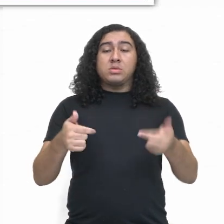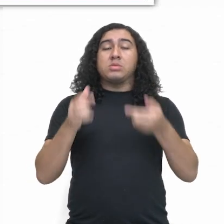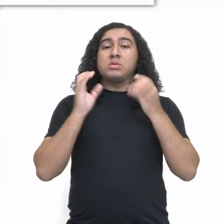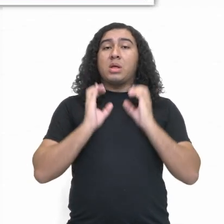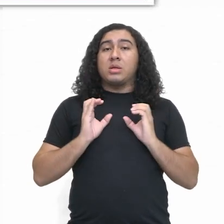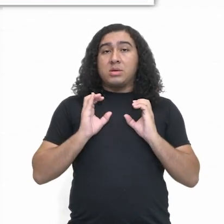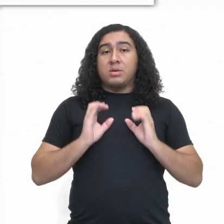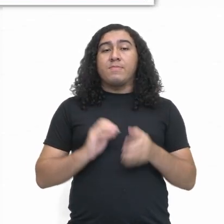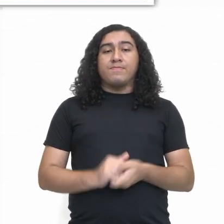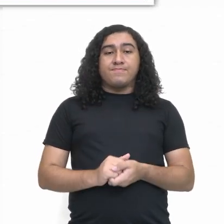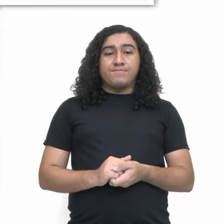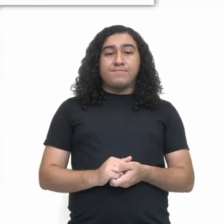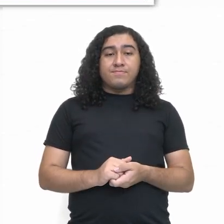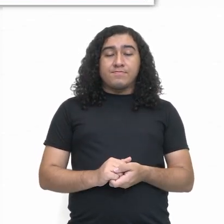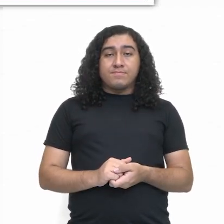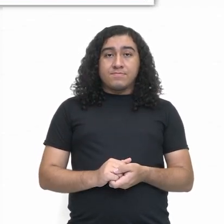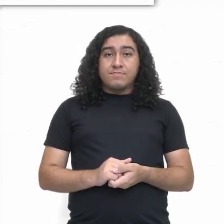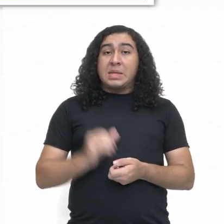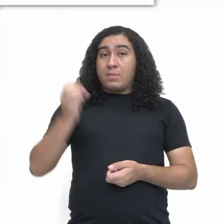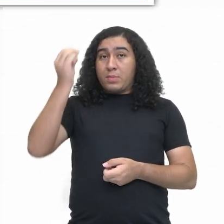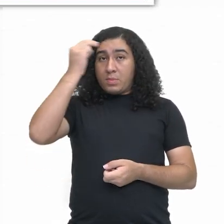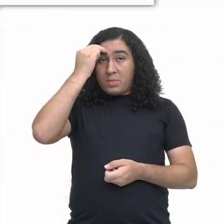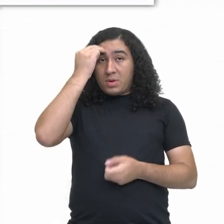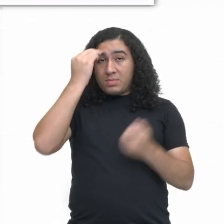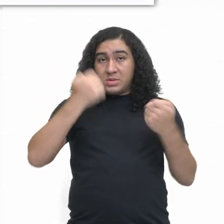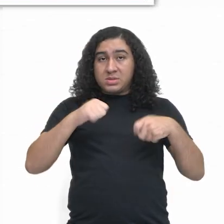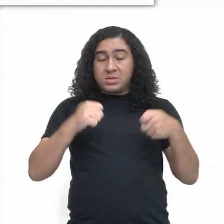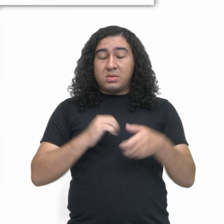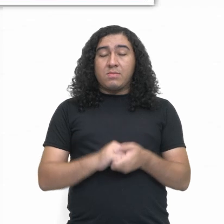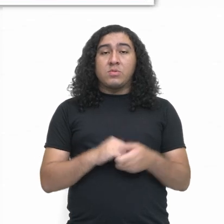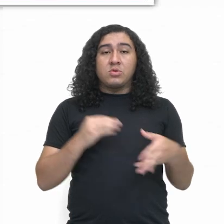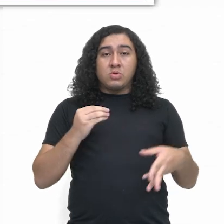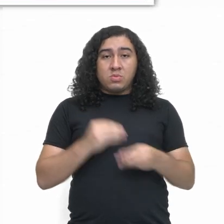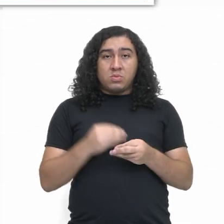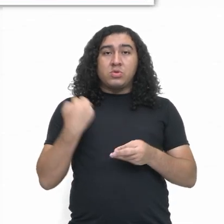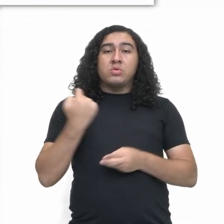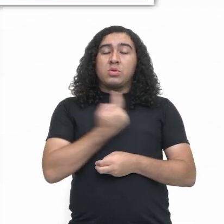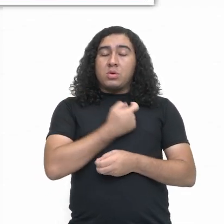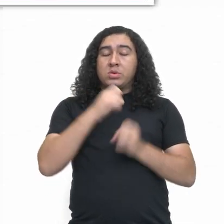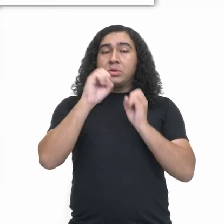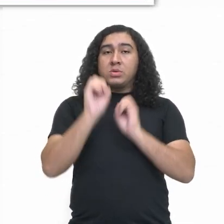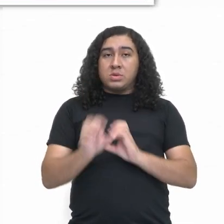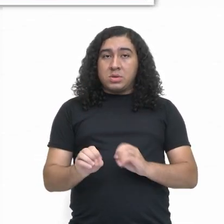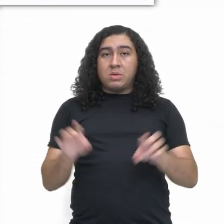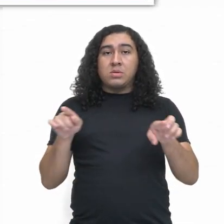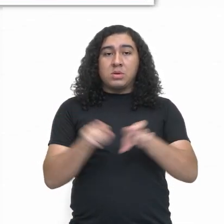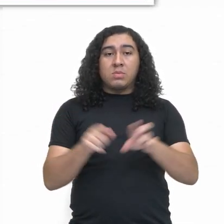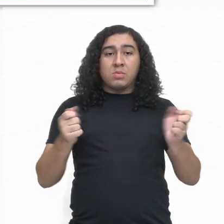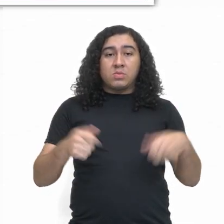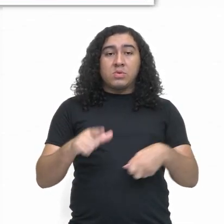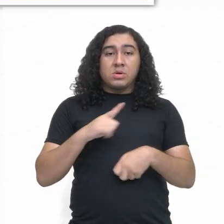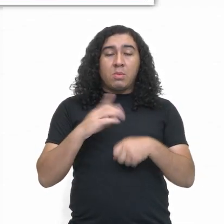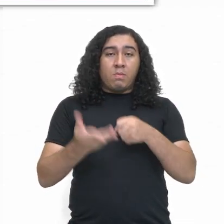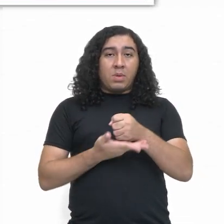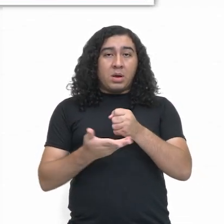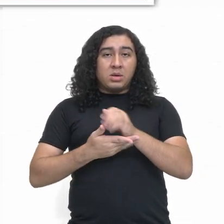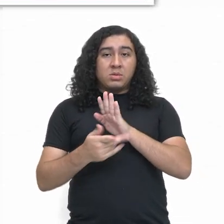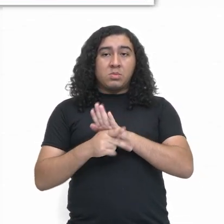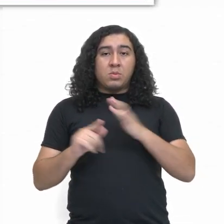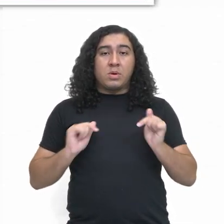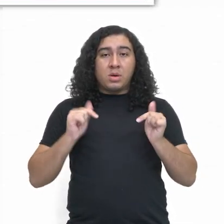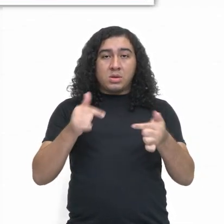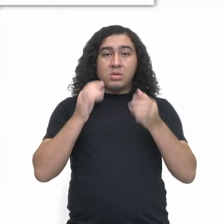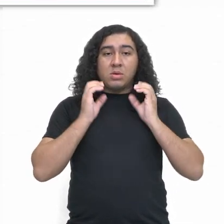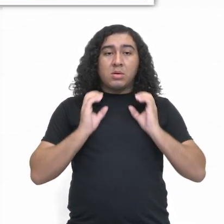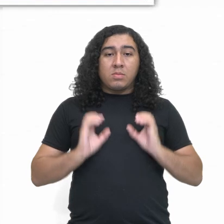cidadania. Gravem bem isso daí, tá? Contribui para a nossa educação e nos fornece uma base para o exercício